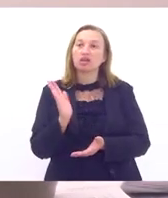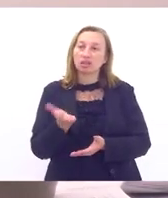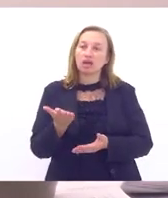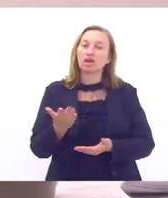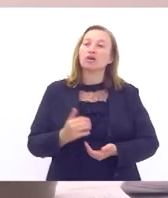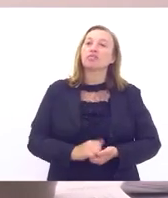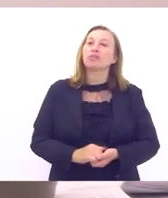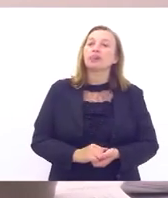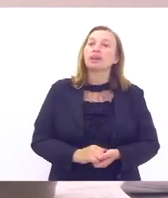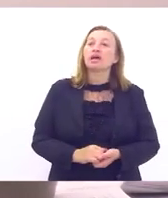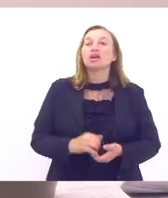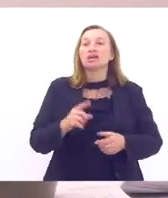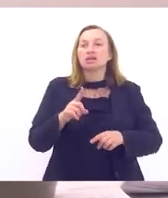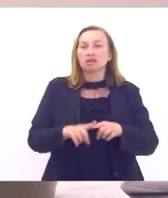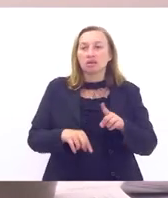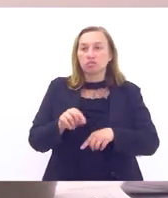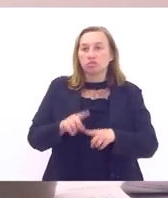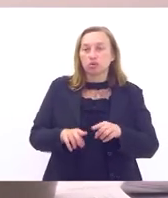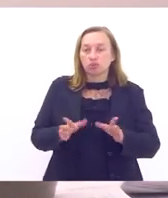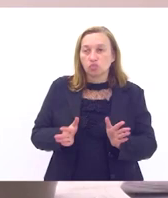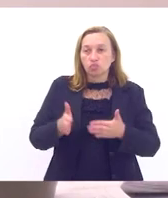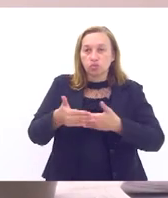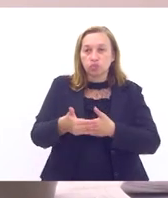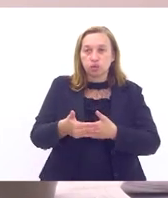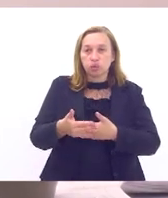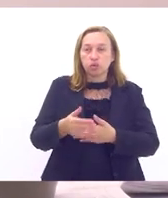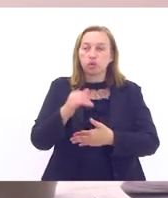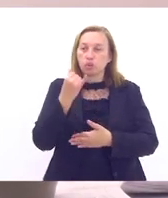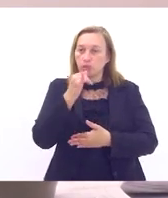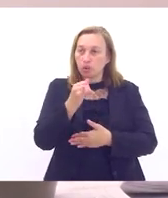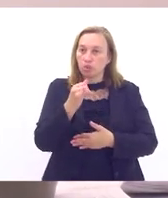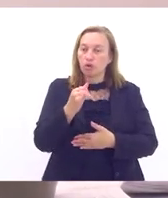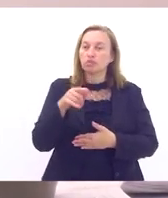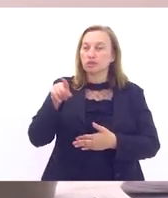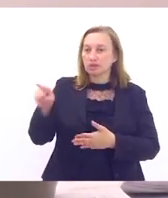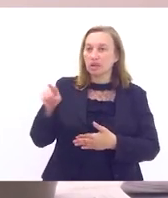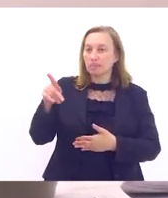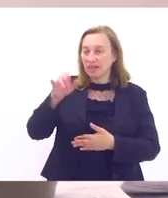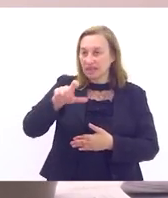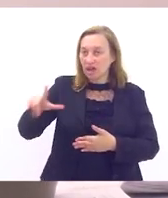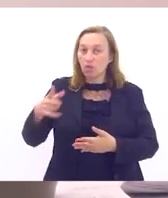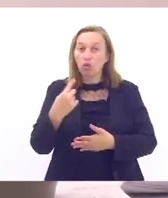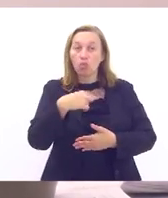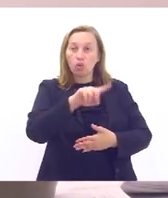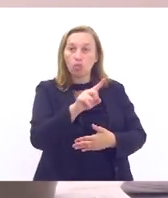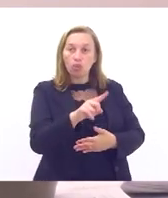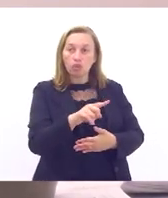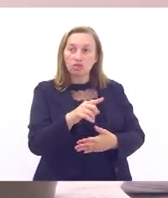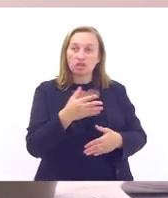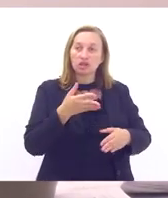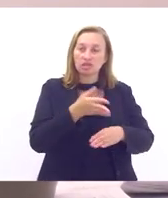tramitação, e esses aparelhos, um foi o odontológico para o sanatório penal, o outro foi para a porta de